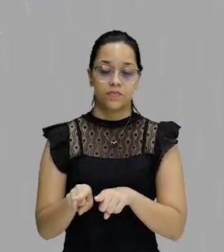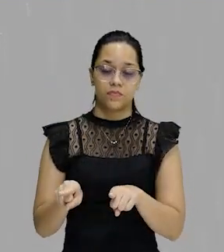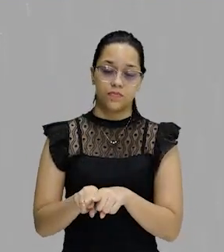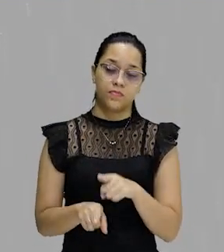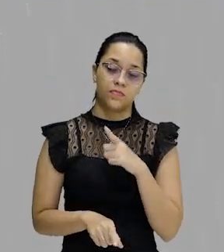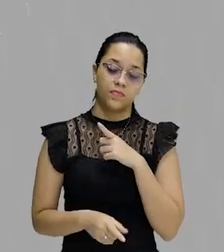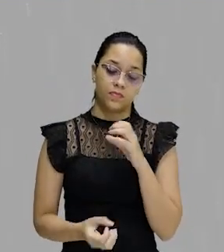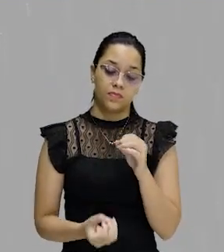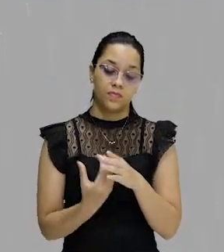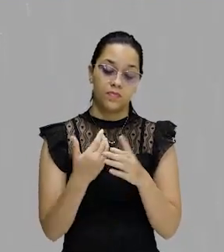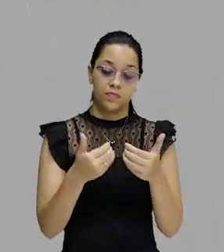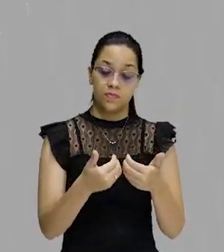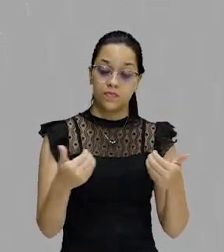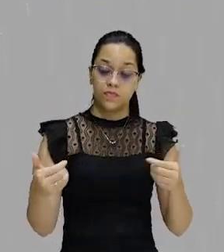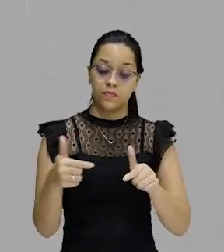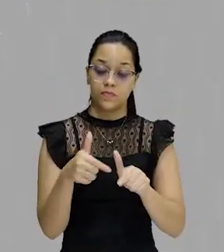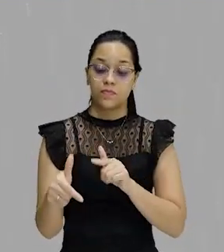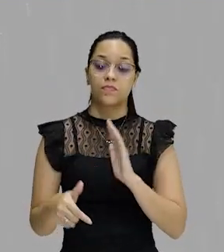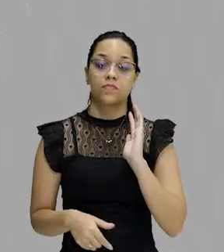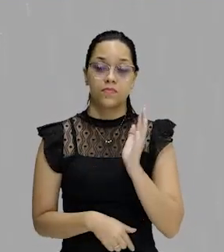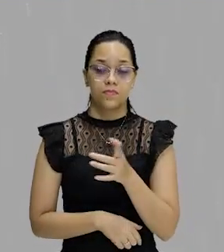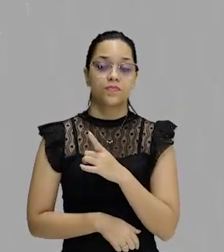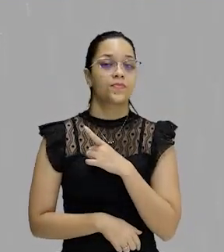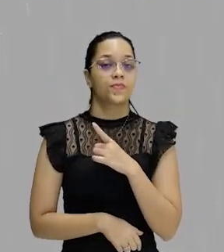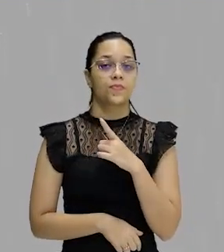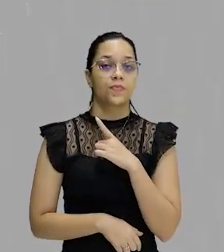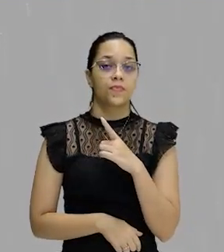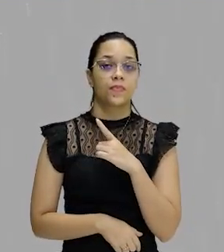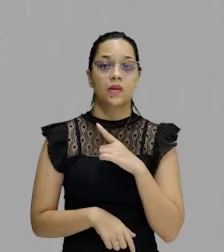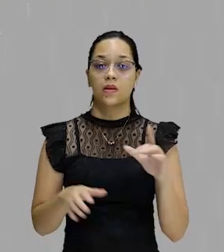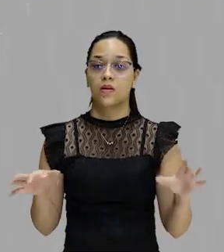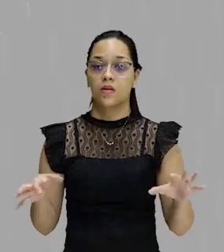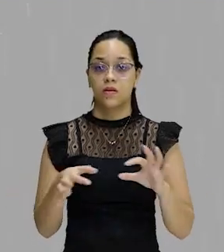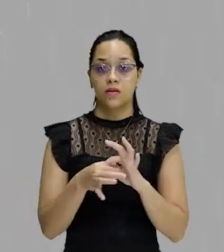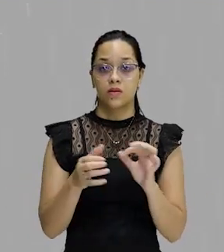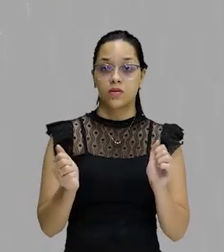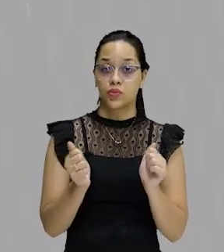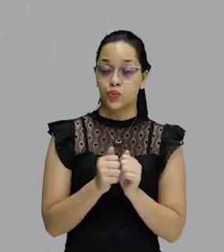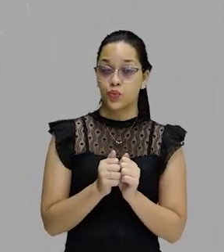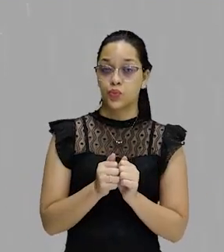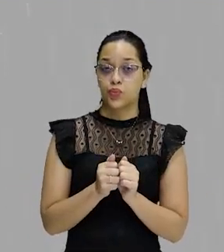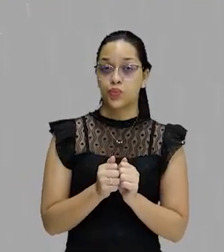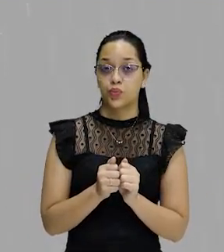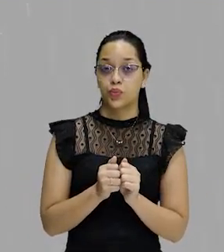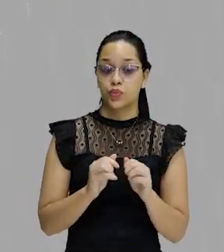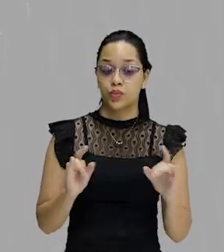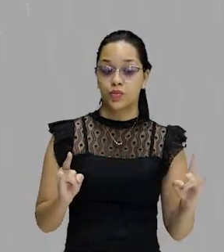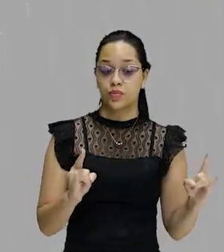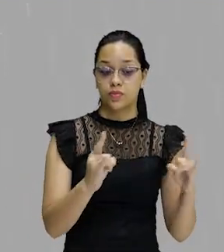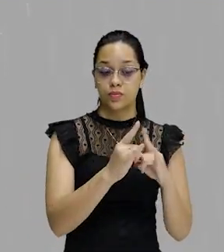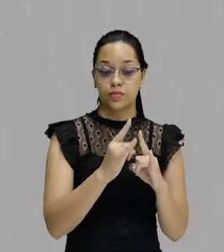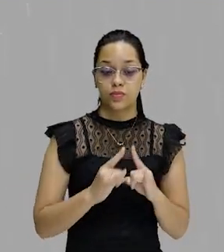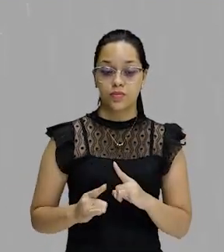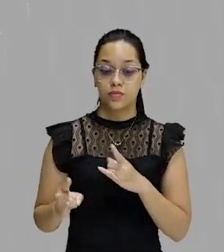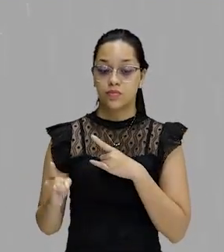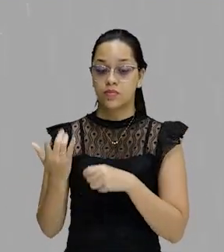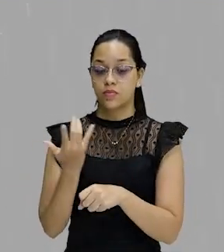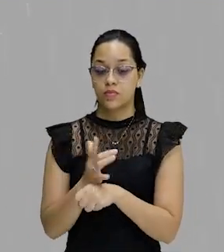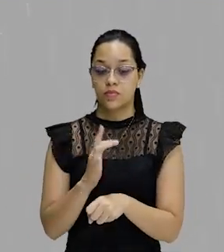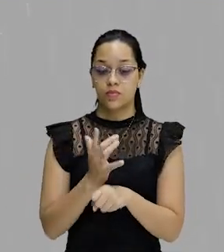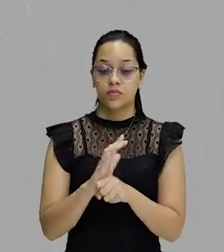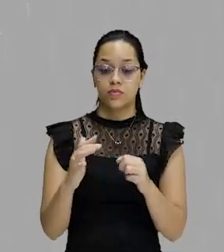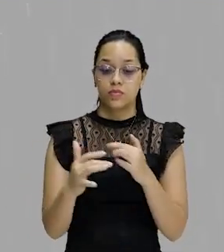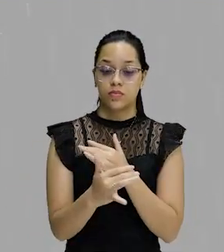origem dessa divisão do trabalho já está aqui, vinculada às corporações de ofício. que estão vinculados às atividades